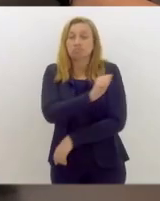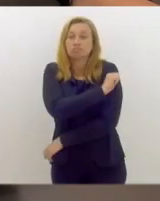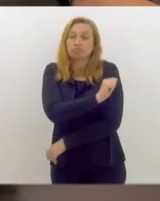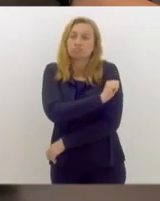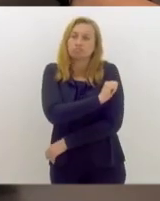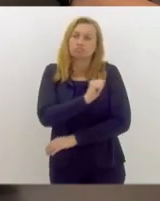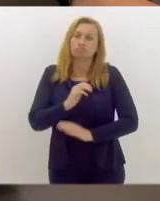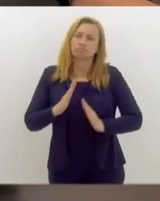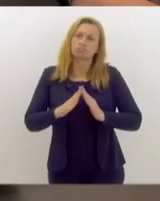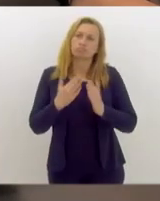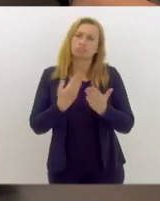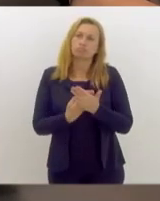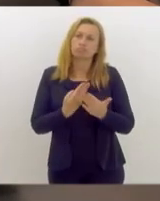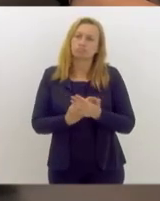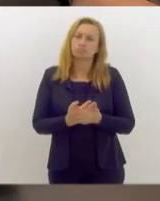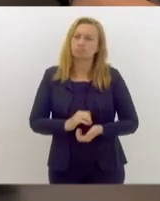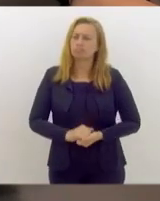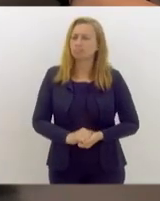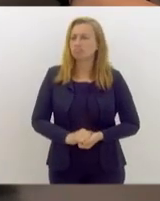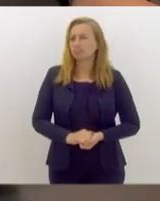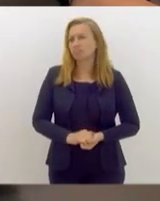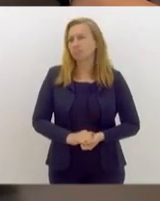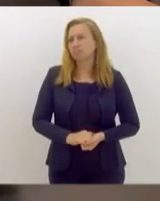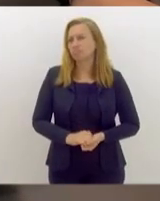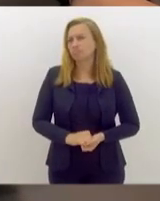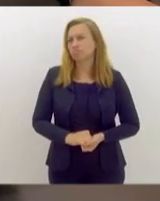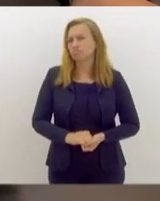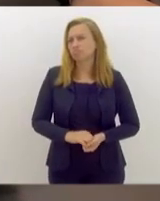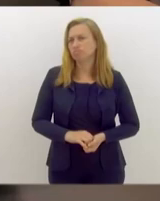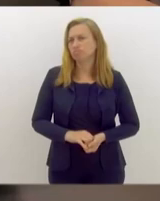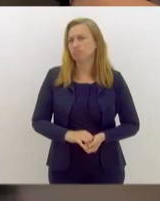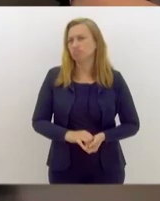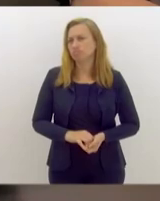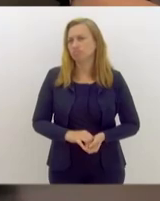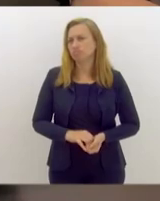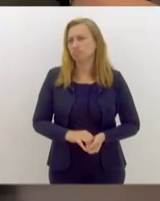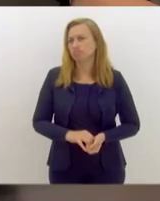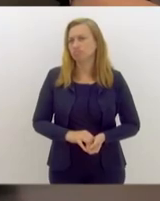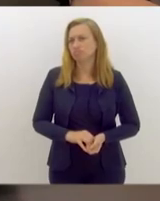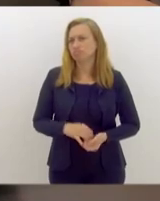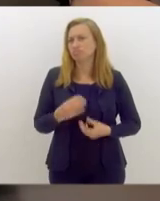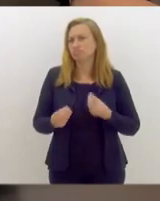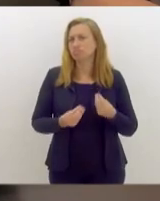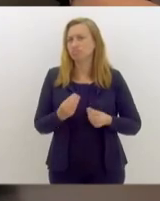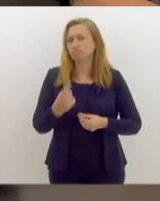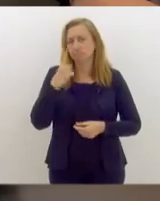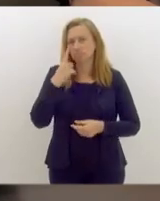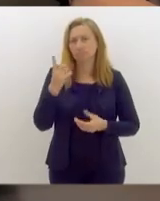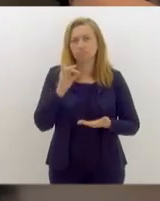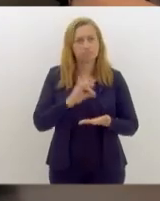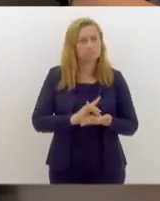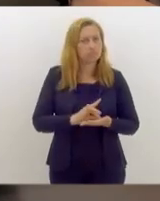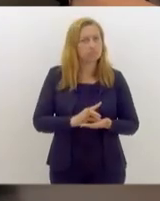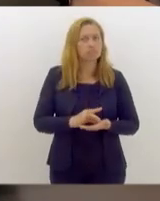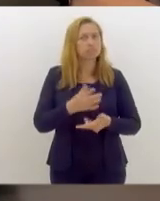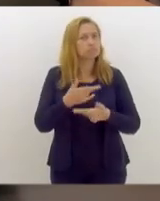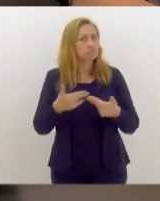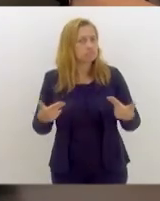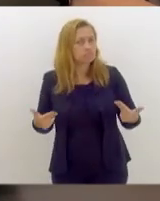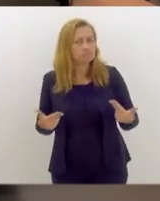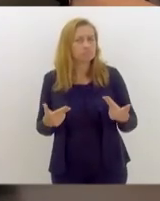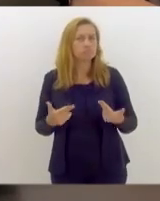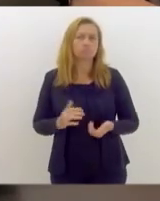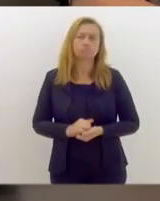da sala de aula. Então, como é que você enfrenta esta situação? Que